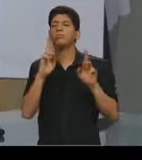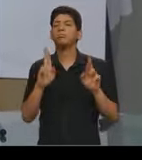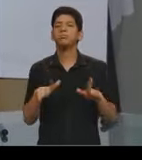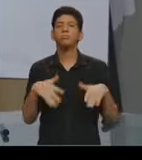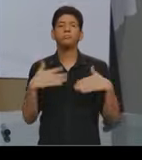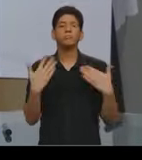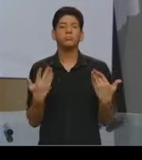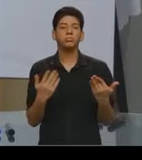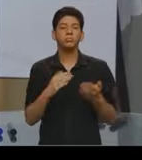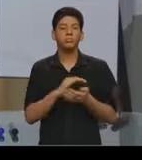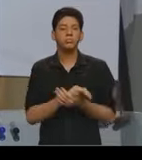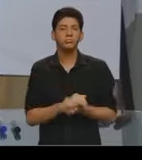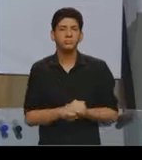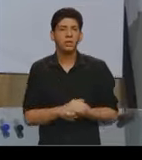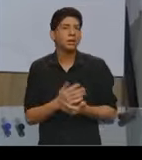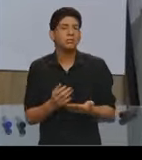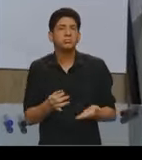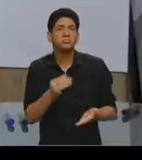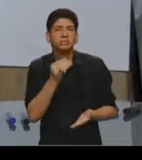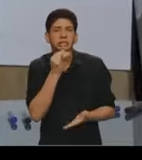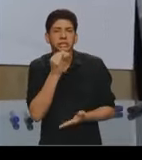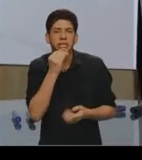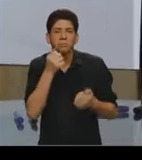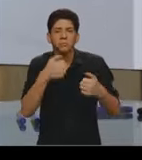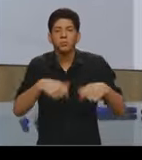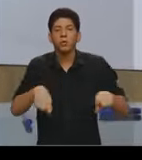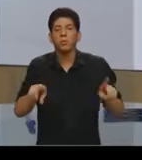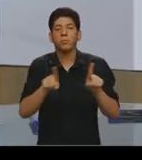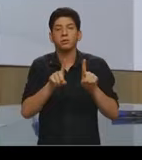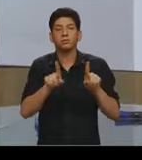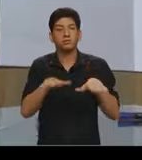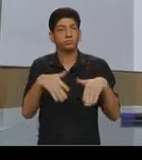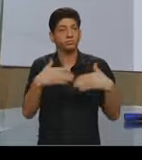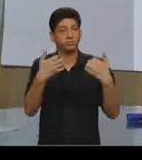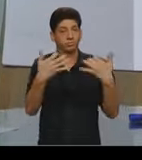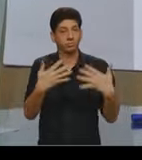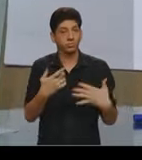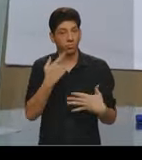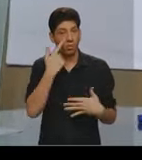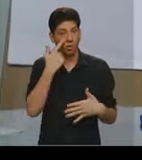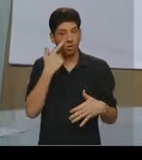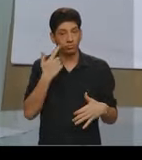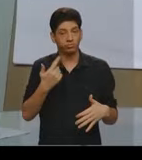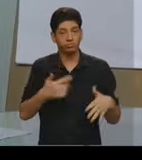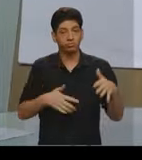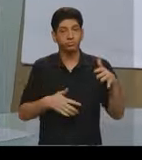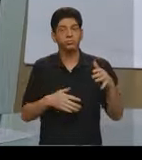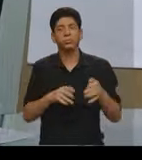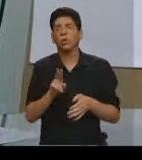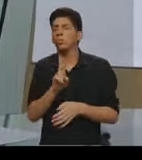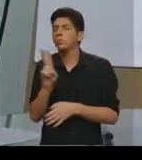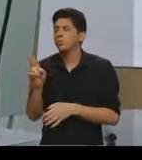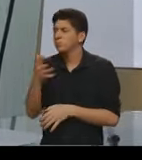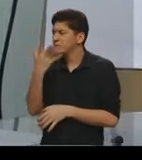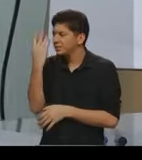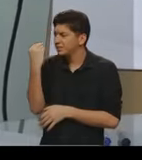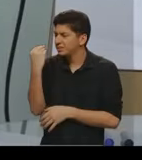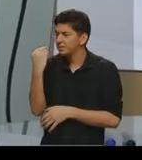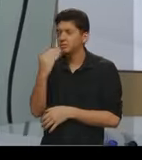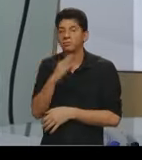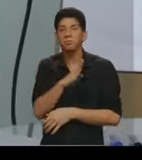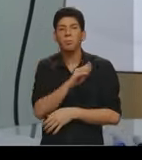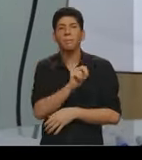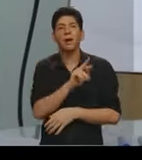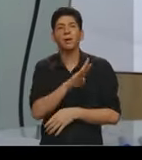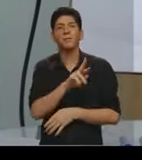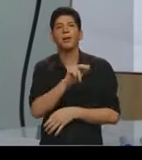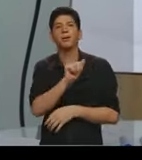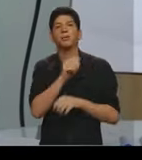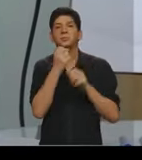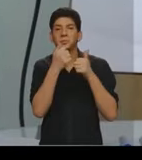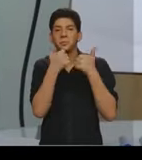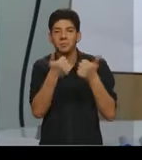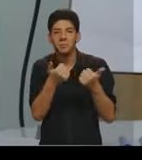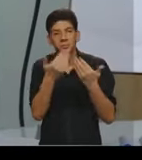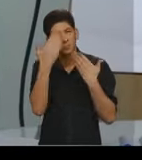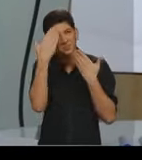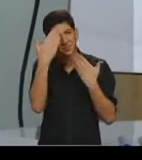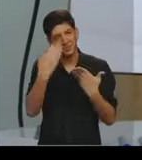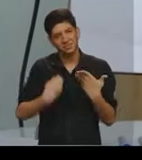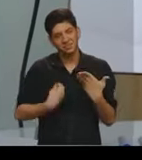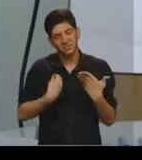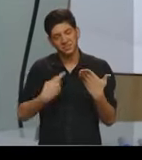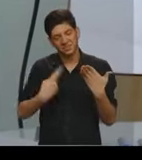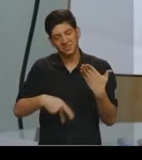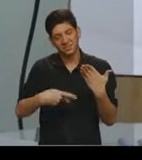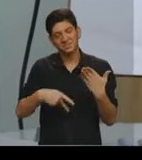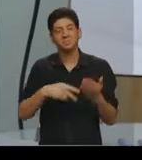nem dar o exemplo, O que acontece? A média, qual é o nome dela? Bárbara. Bárbara, tudo bem, Bárbara? Obrigado pela